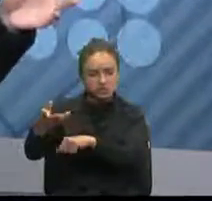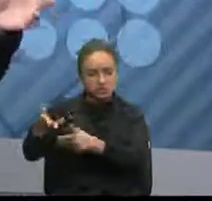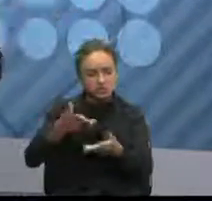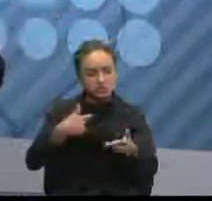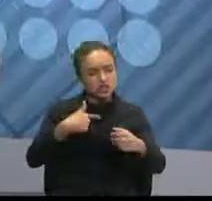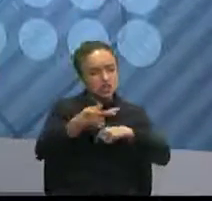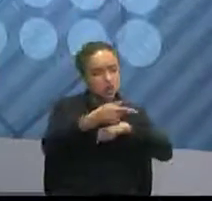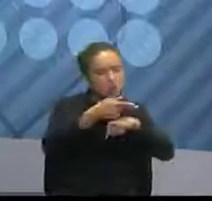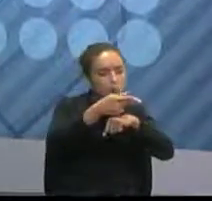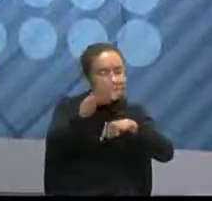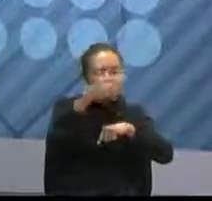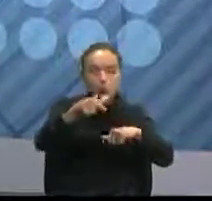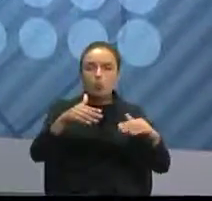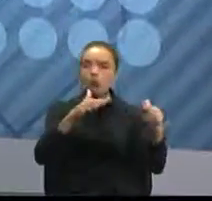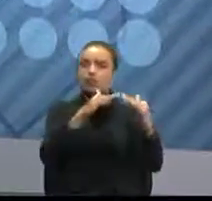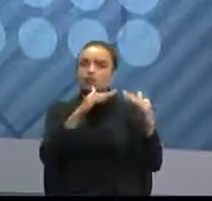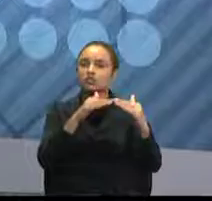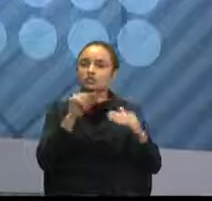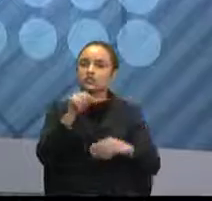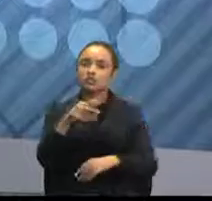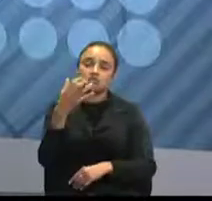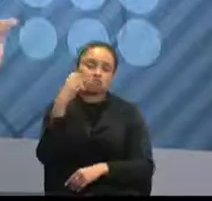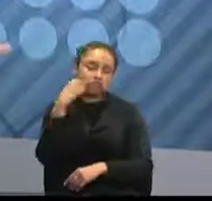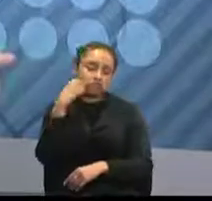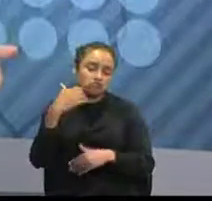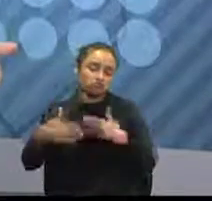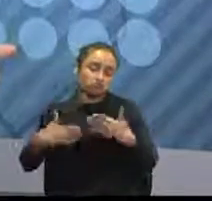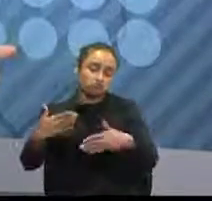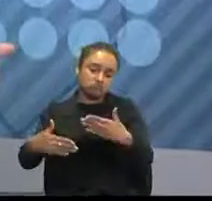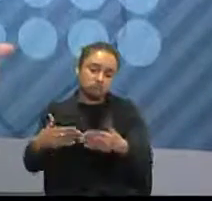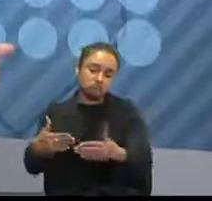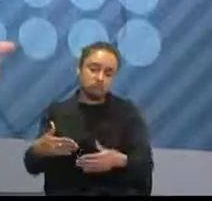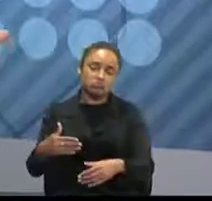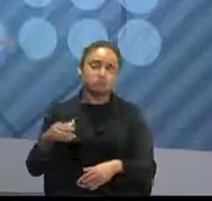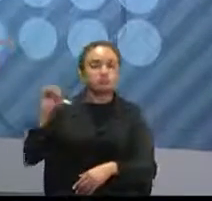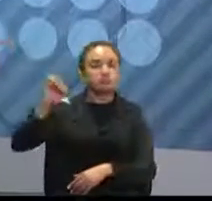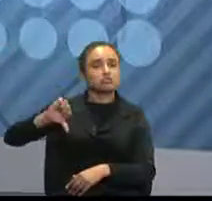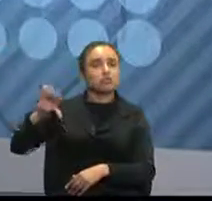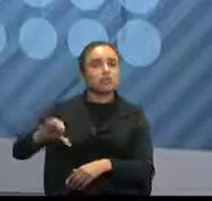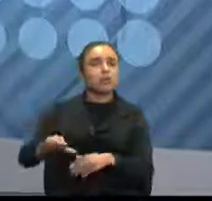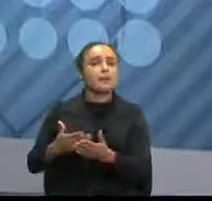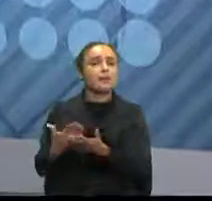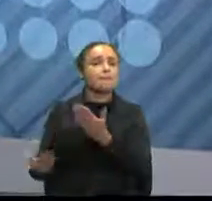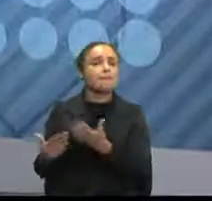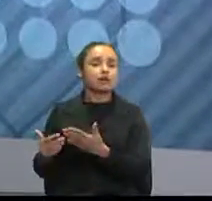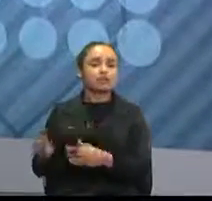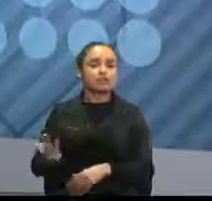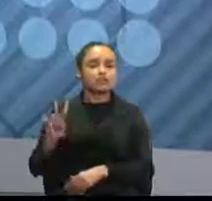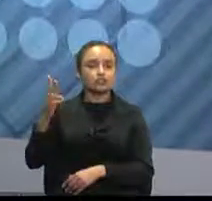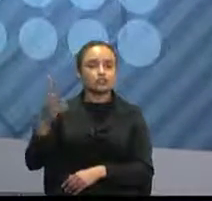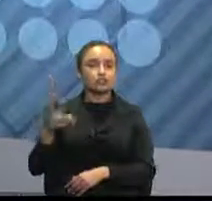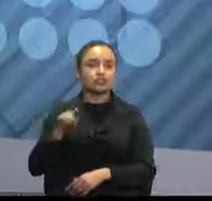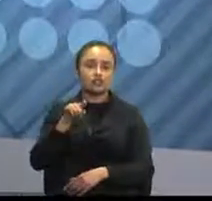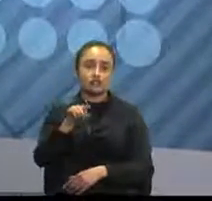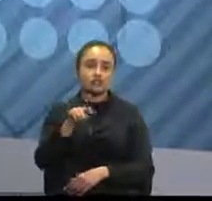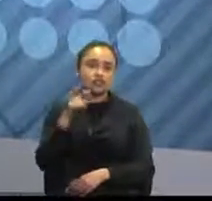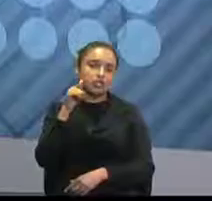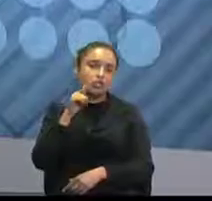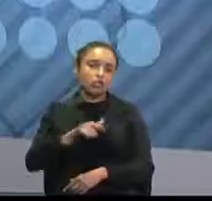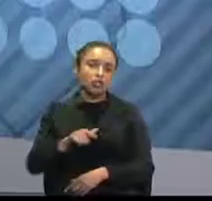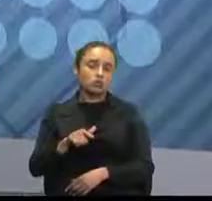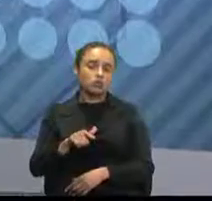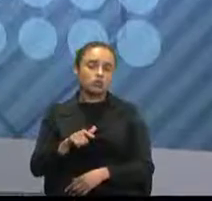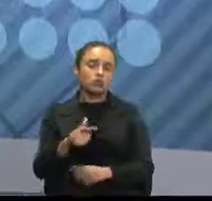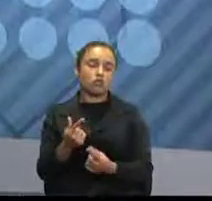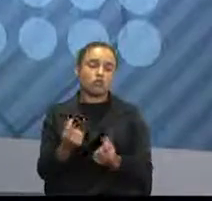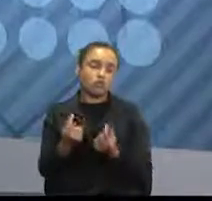procurar outro imóvel você saiu no lucro continua com a casa talvez ela seja os valores mas ganhamos 10 mil reais tudo bem então eu não tenho